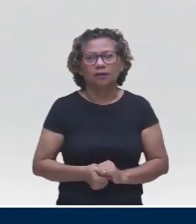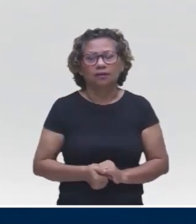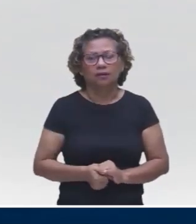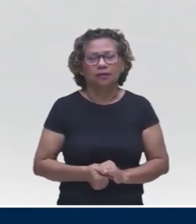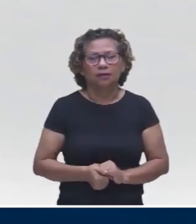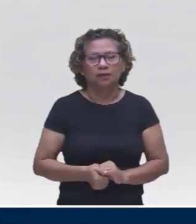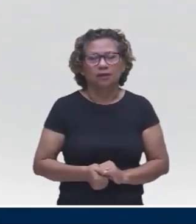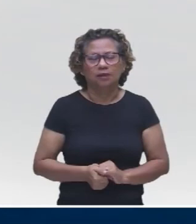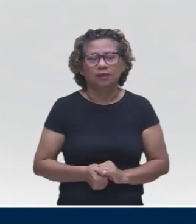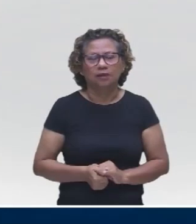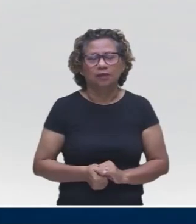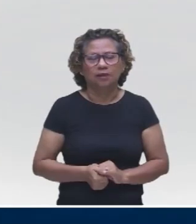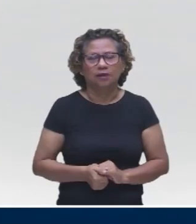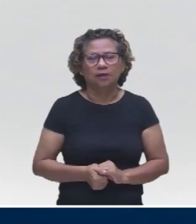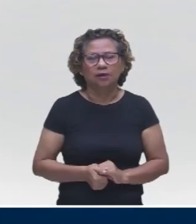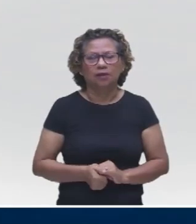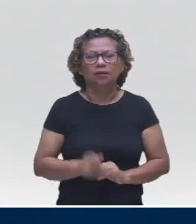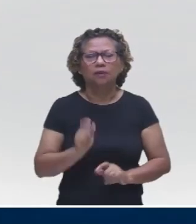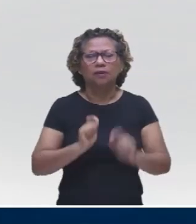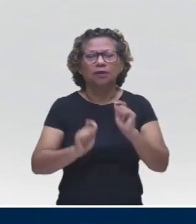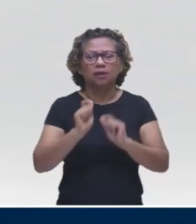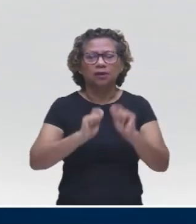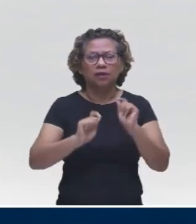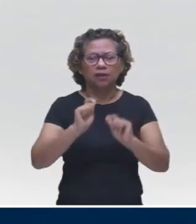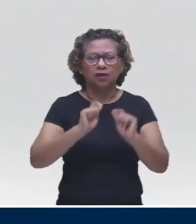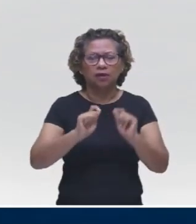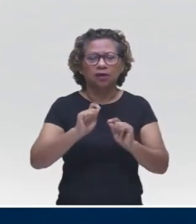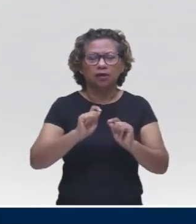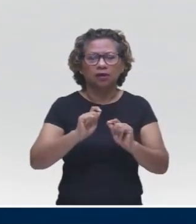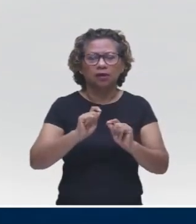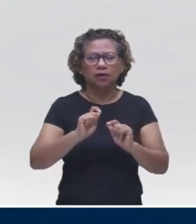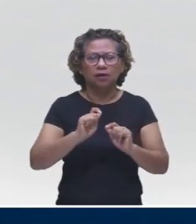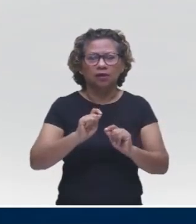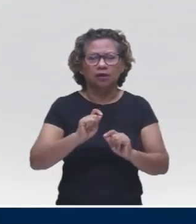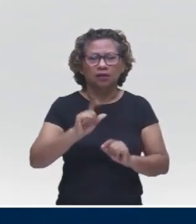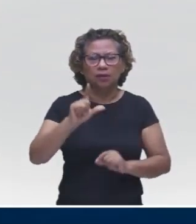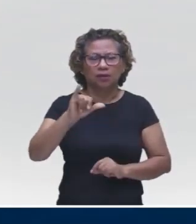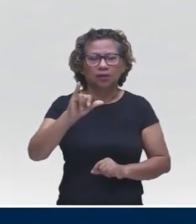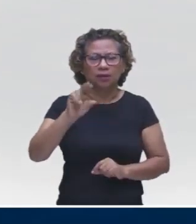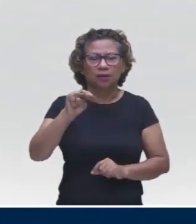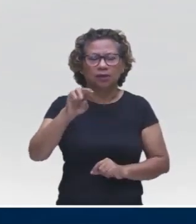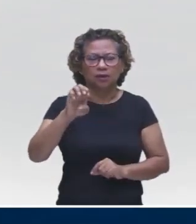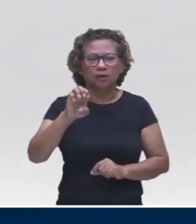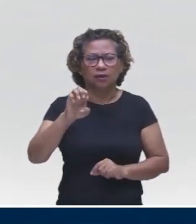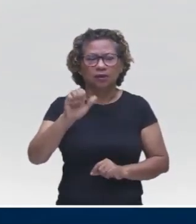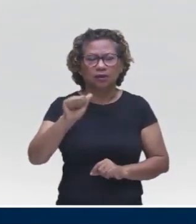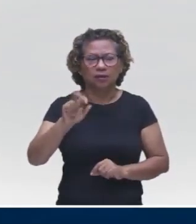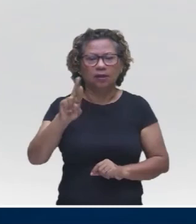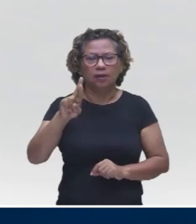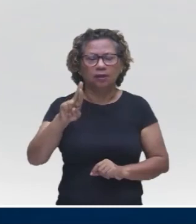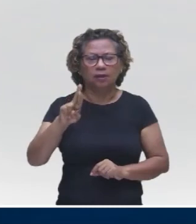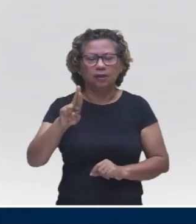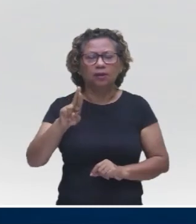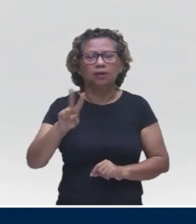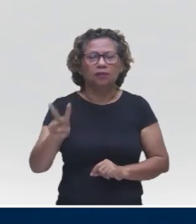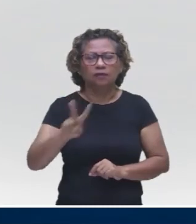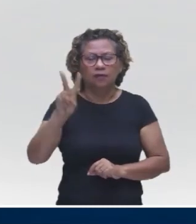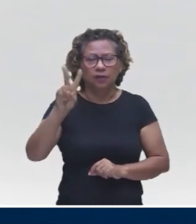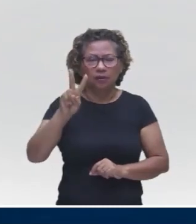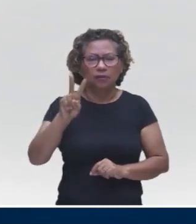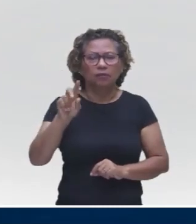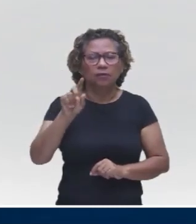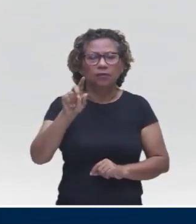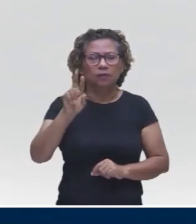do coeficiente linear e conhecimento do valor da raiz. A partir desses dois